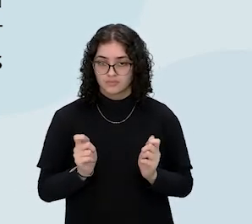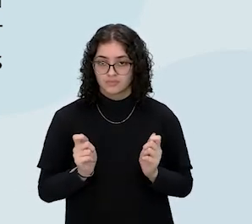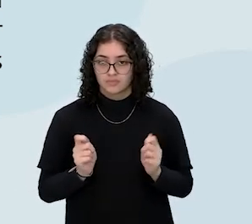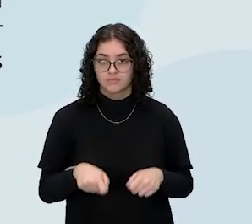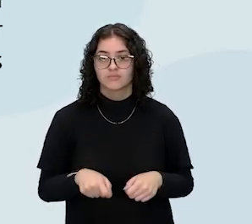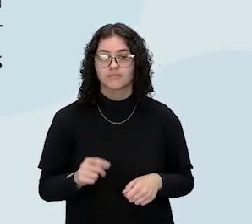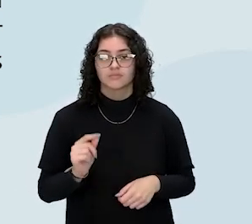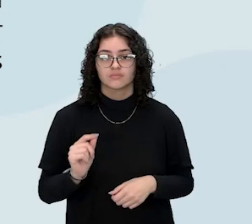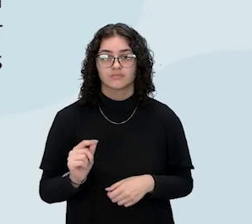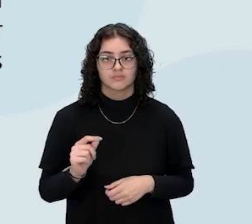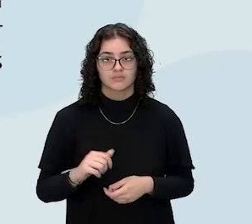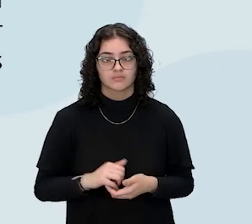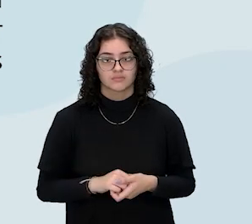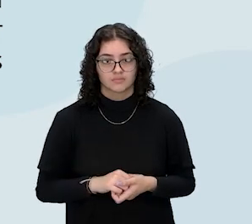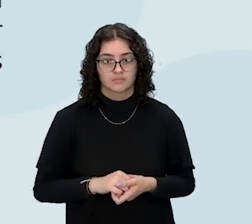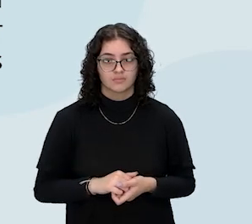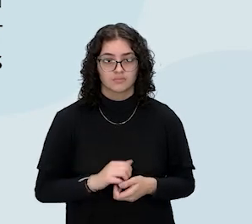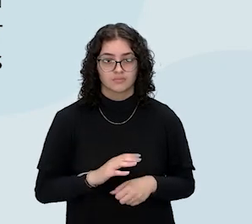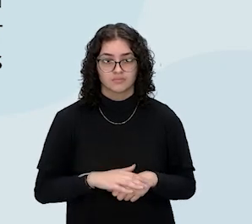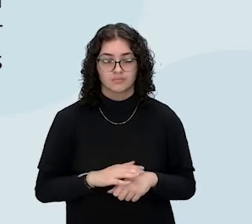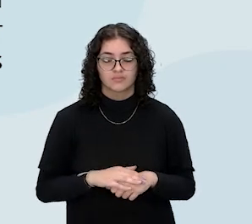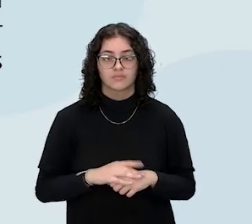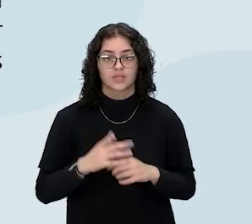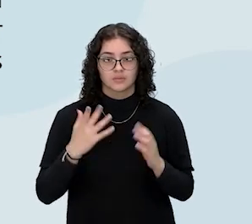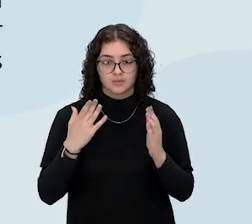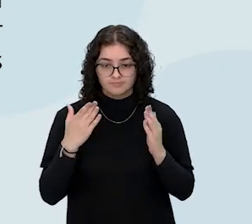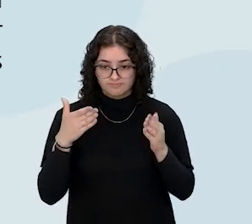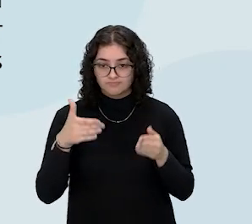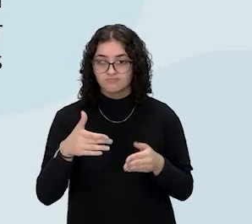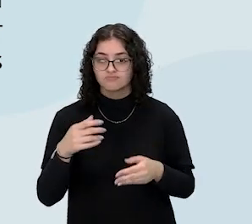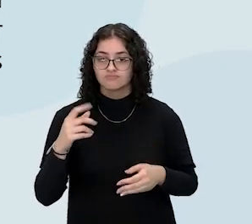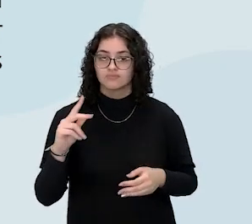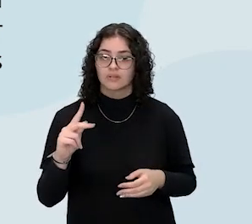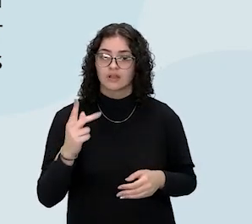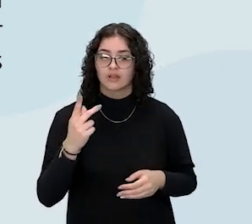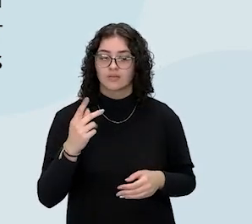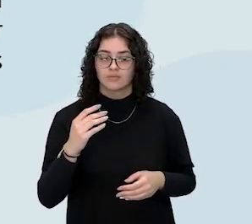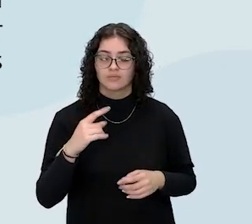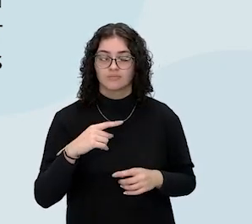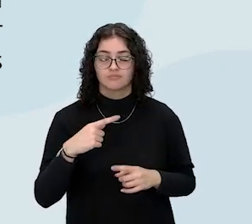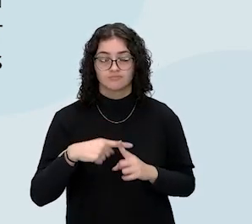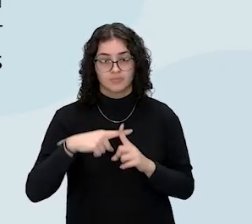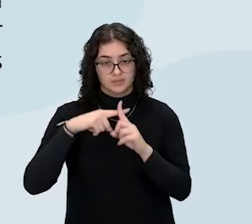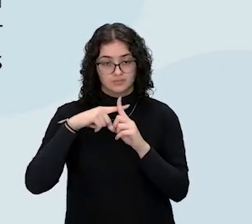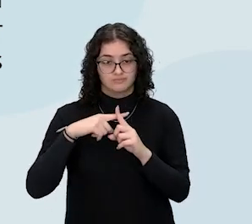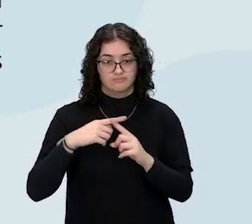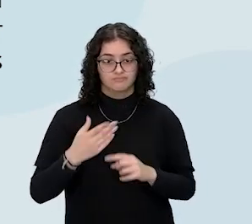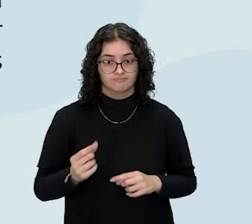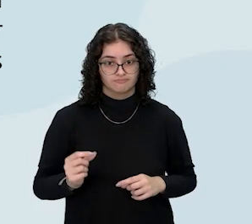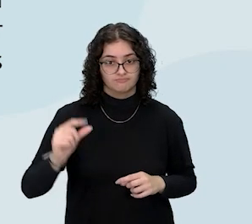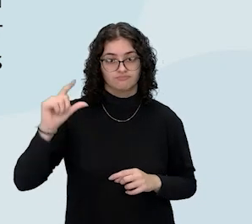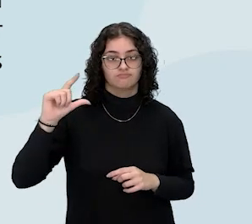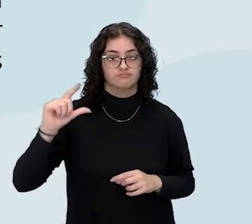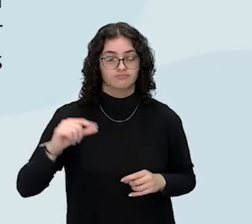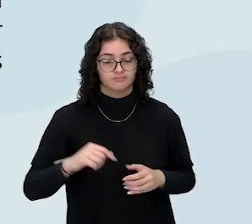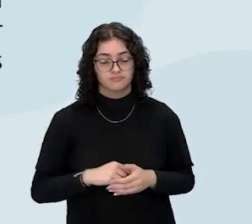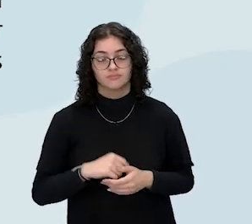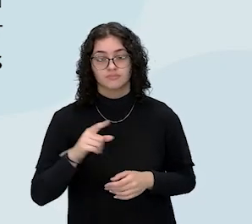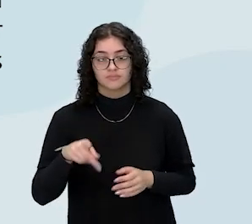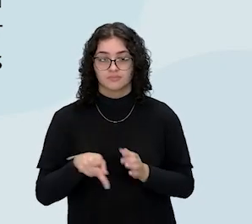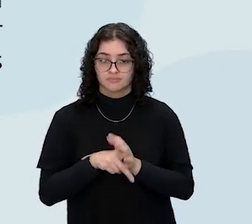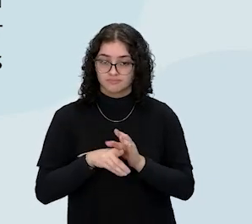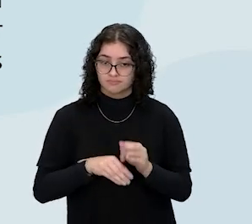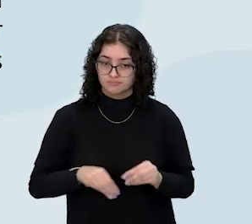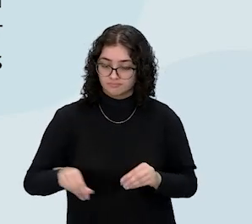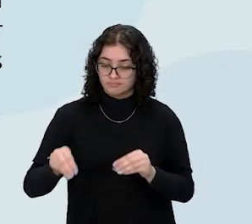pode fazer com que a concentração de H+ aumente, tá certo? Então, a fertilidade do solo